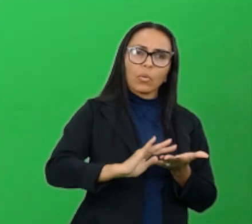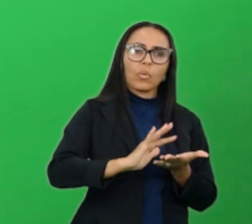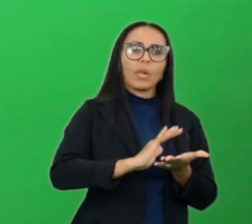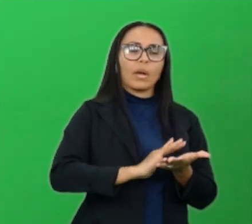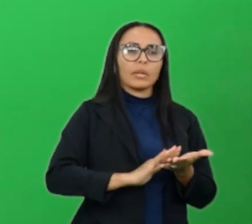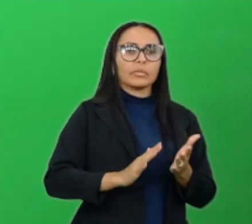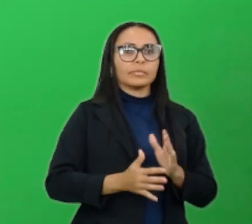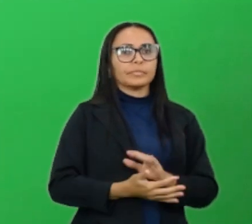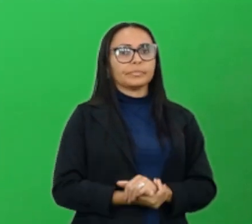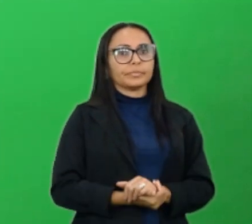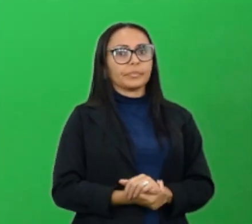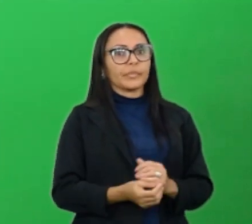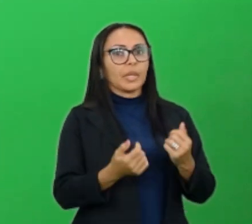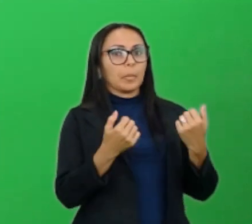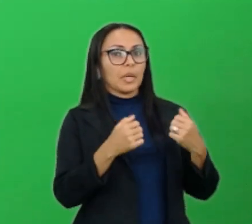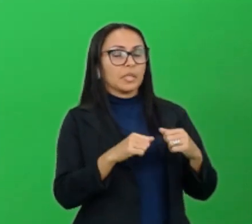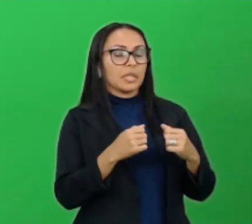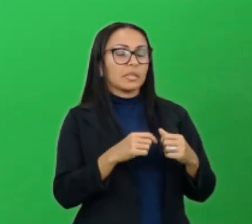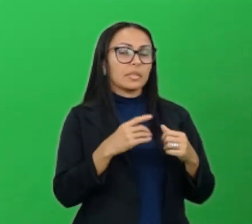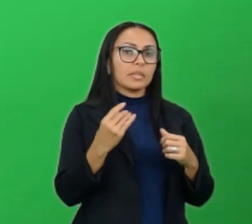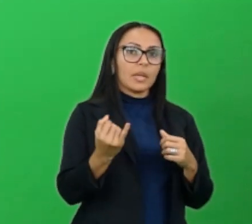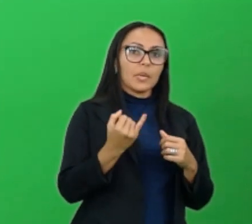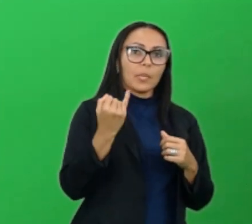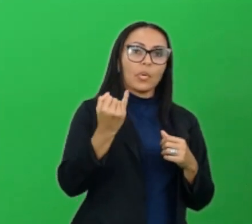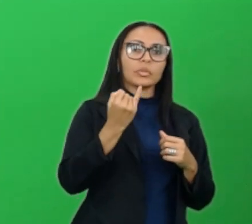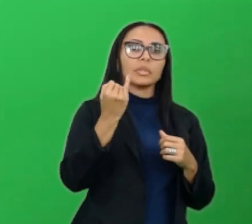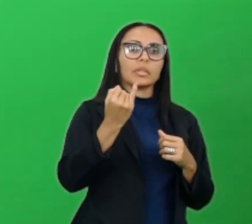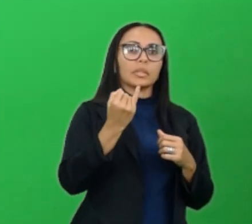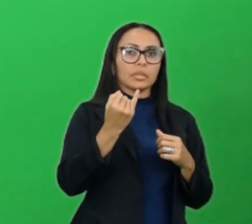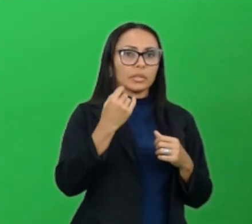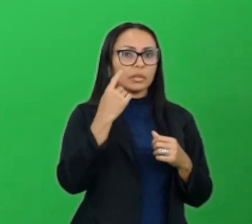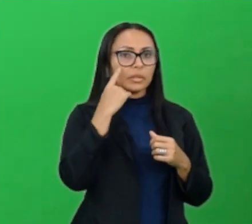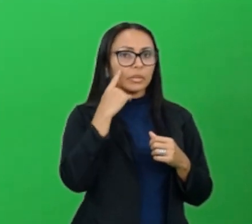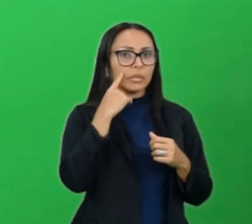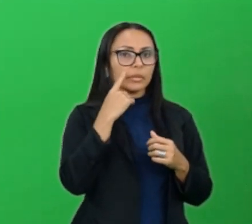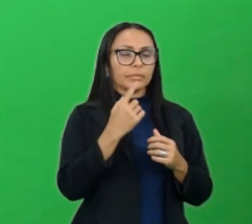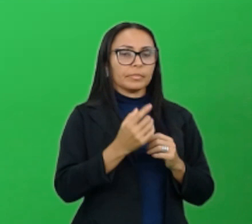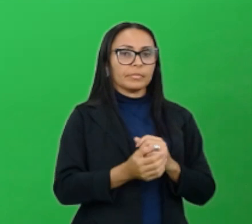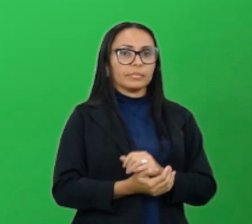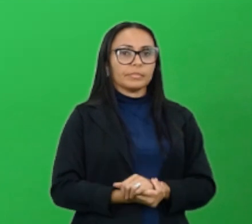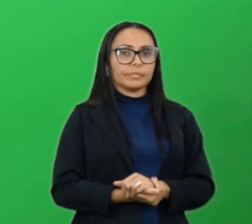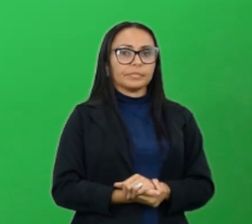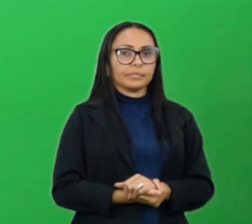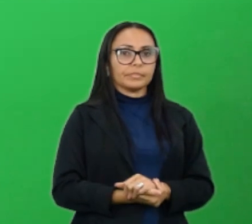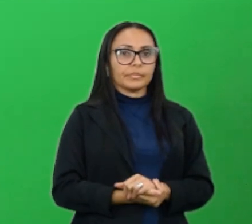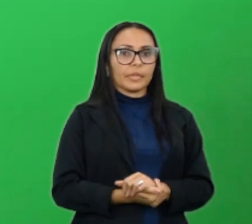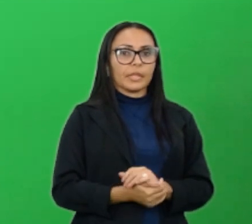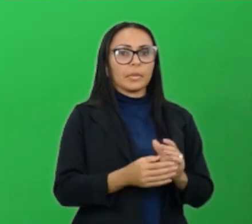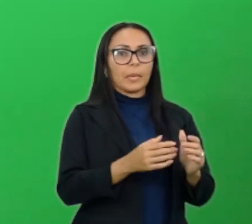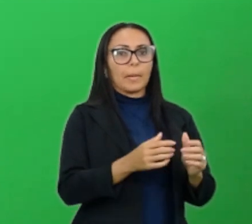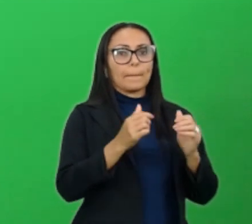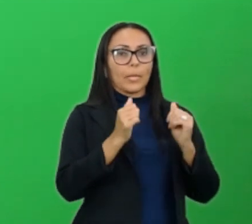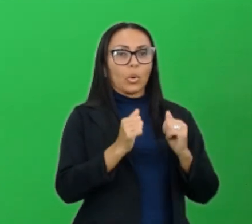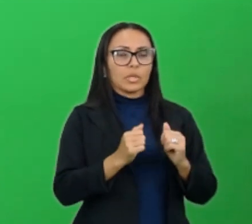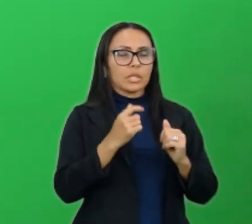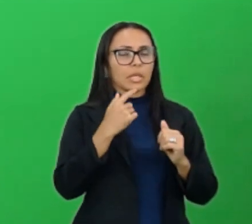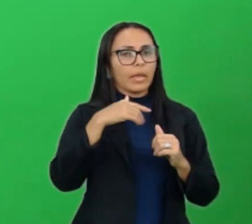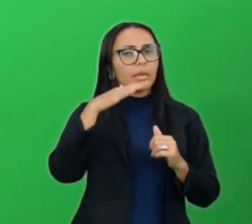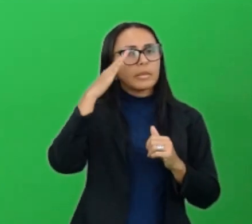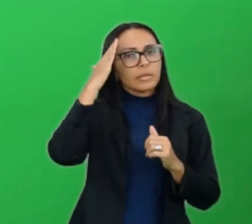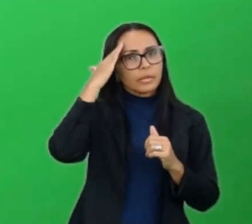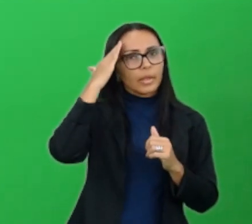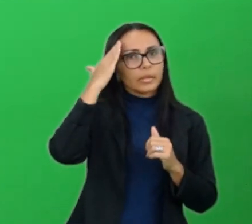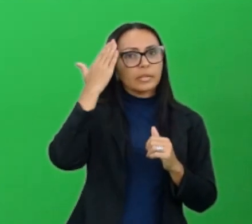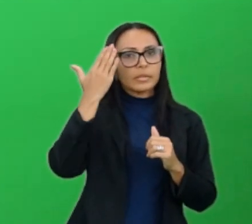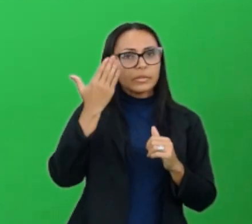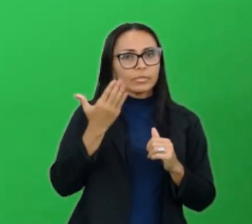ser relevante, precisa ser útil e pertinente, de modo que ele possa ser interpretado, tá? E